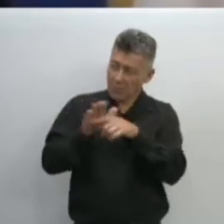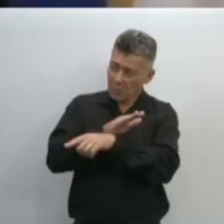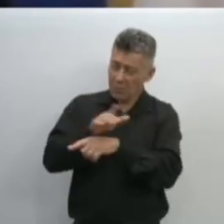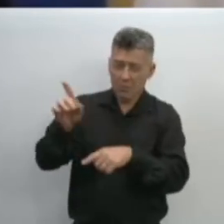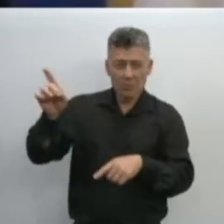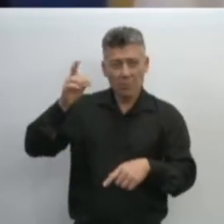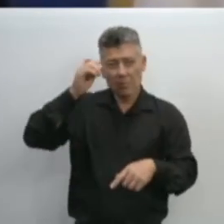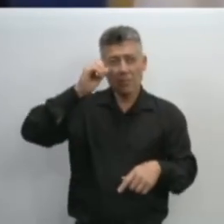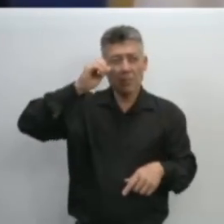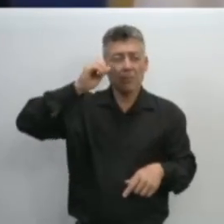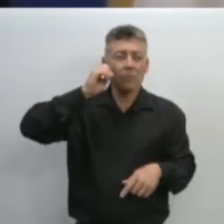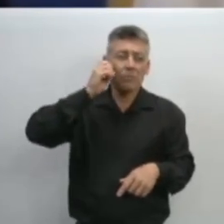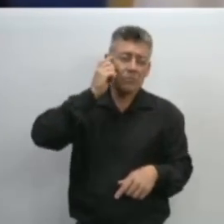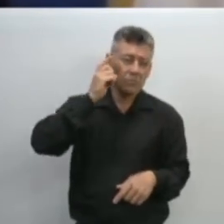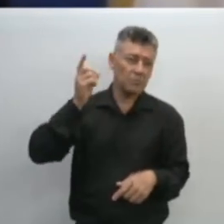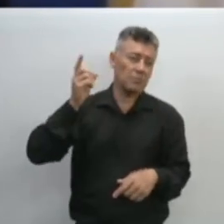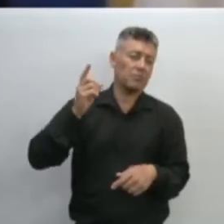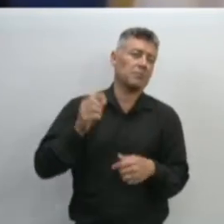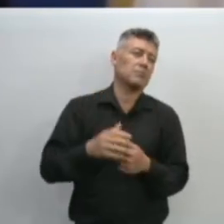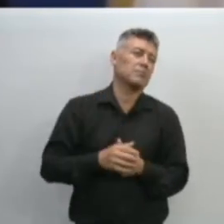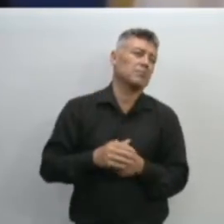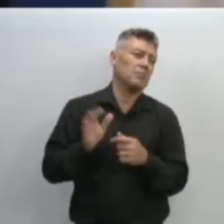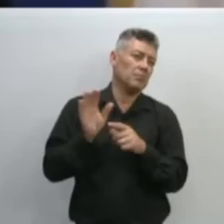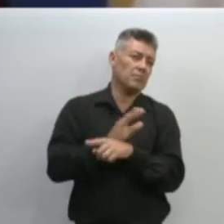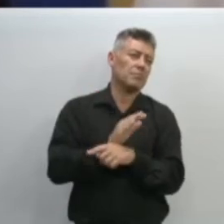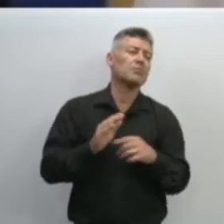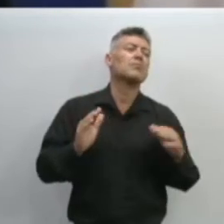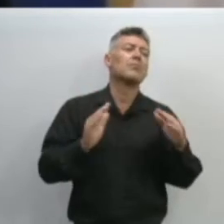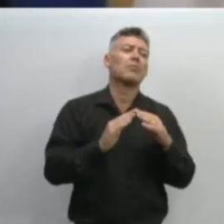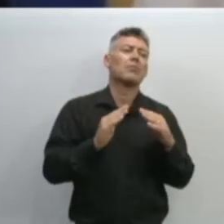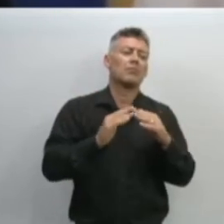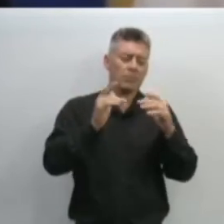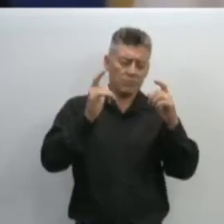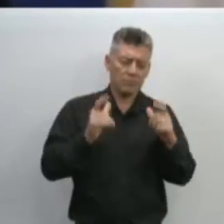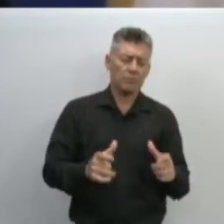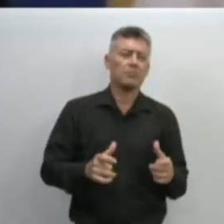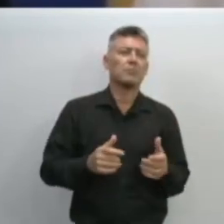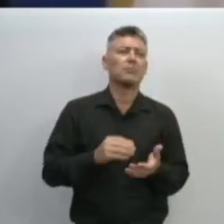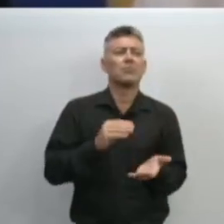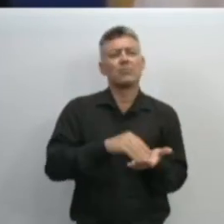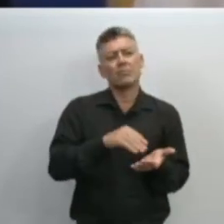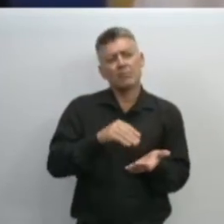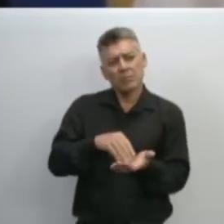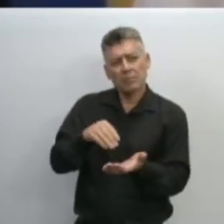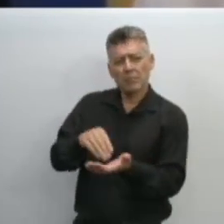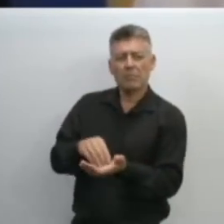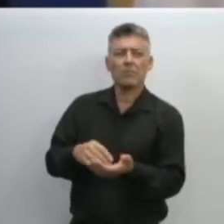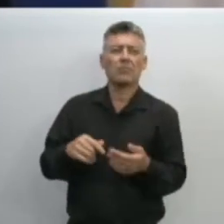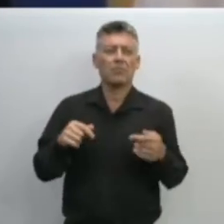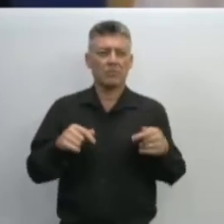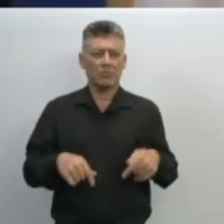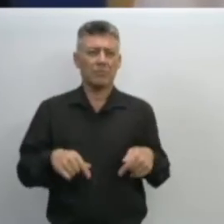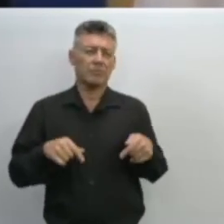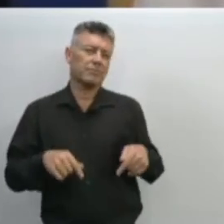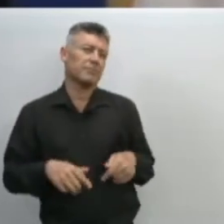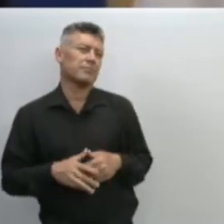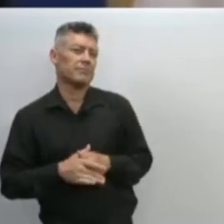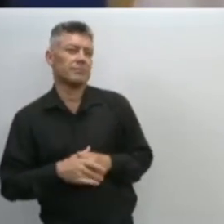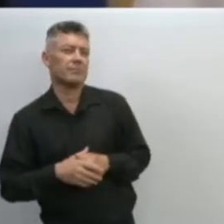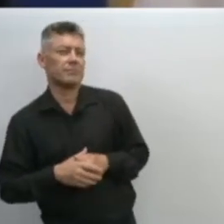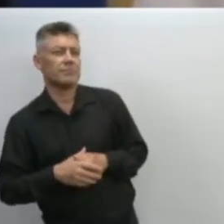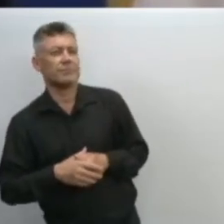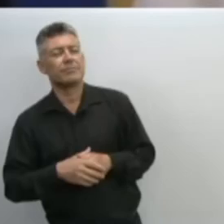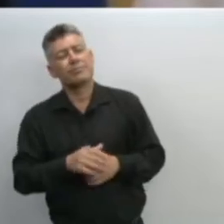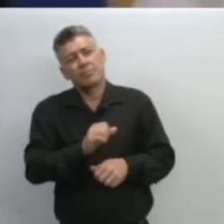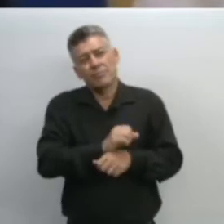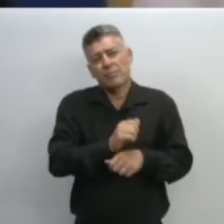essa questão da moradia urbana, né? O déficit habitacional que nós temos em Natal, que é uma coisa gravíssima. Eu